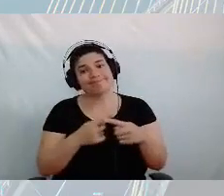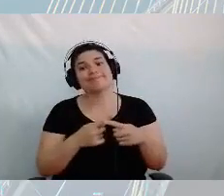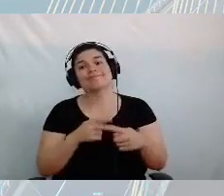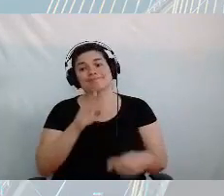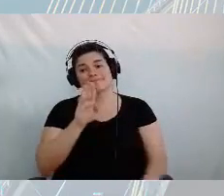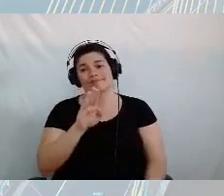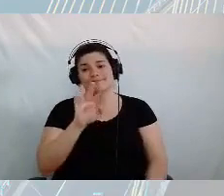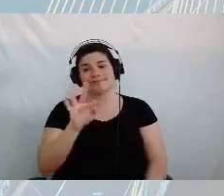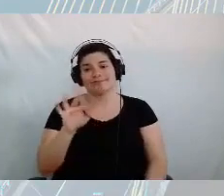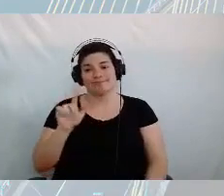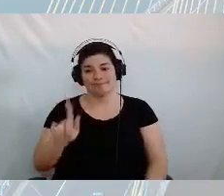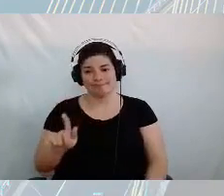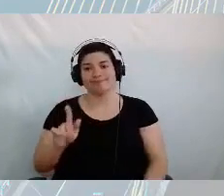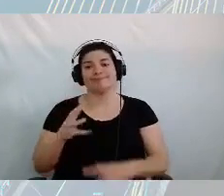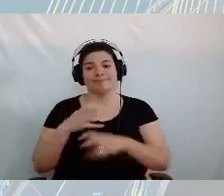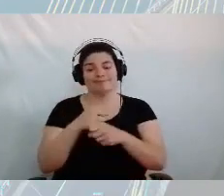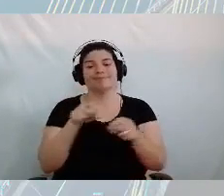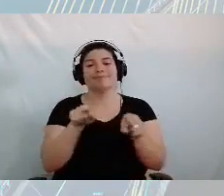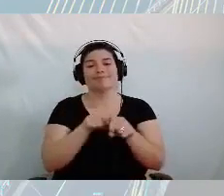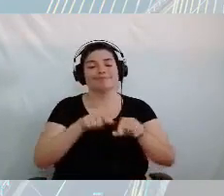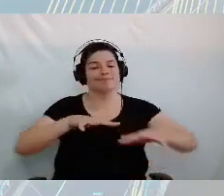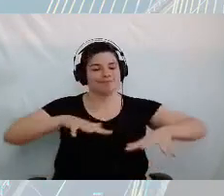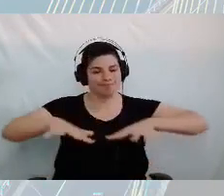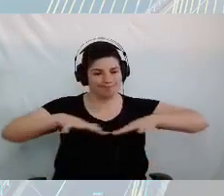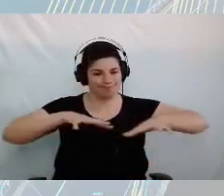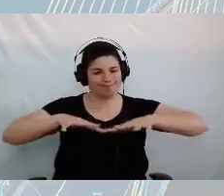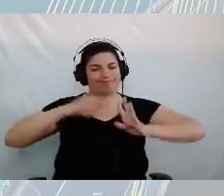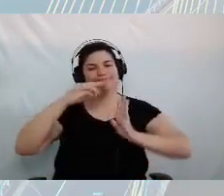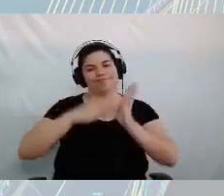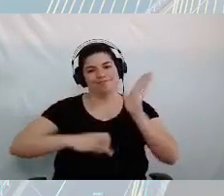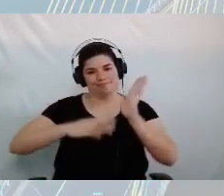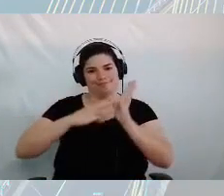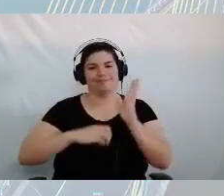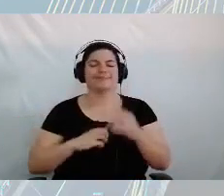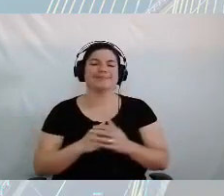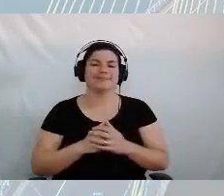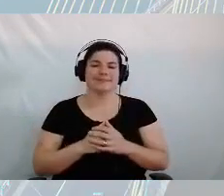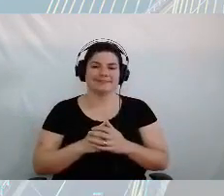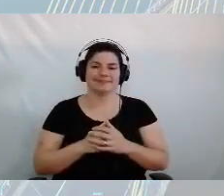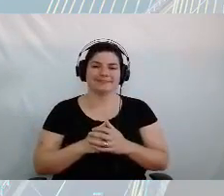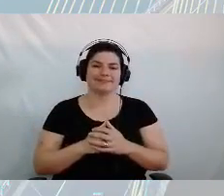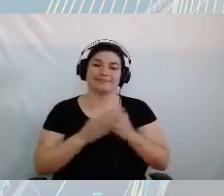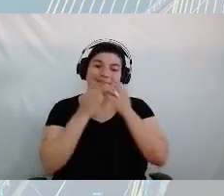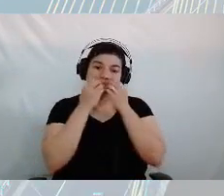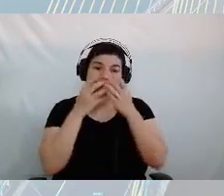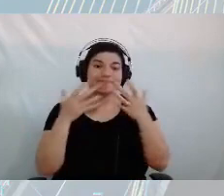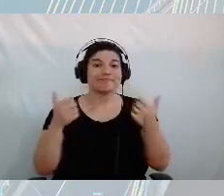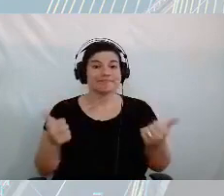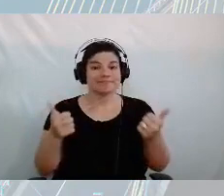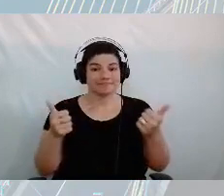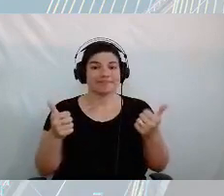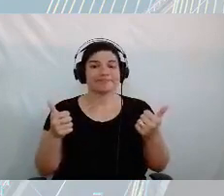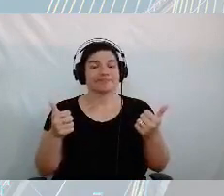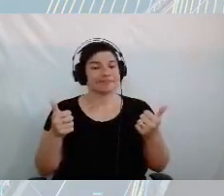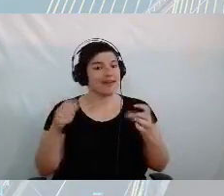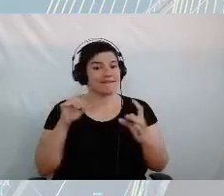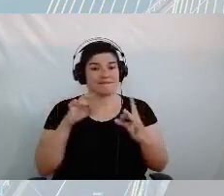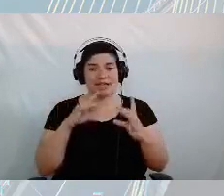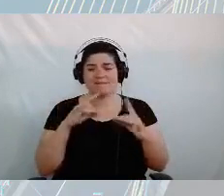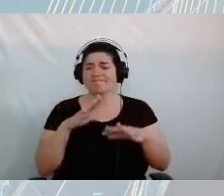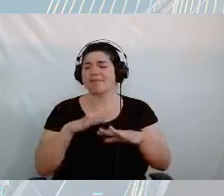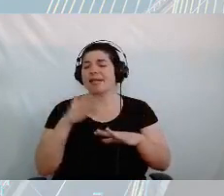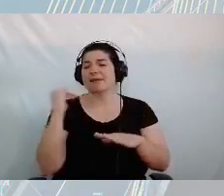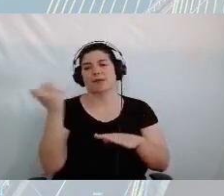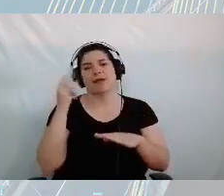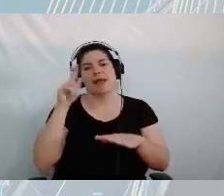à metodologia ágil. Bom, pessoal, não há feedback mais importante do que um